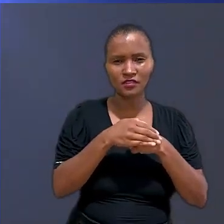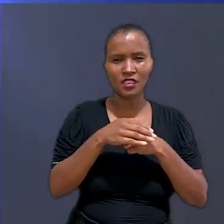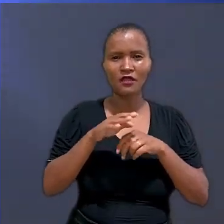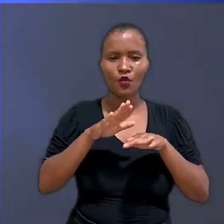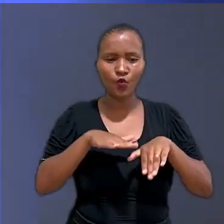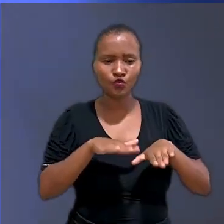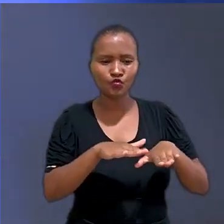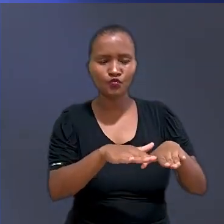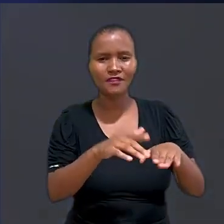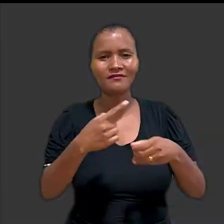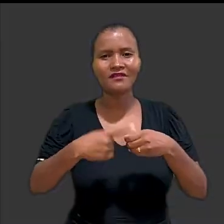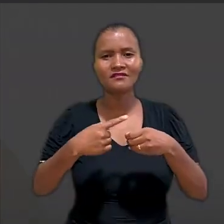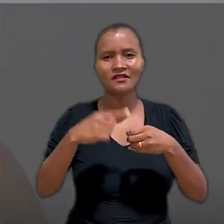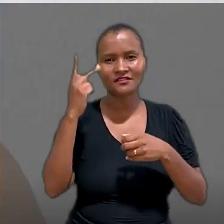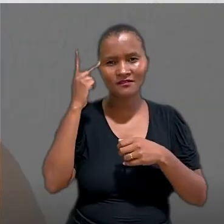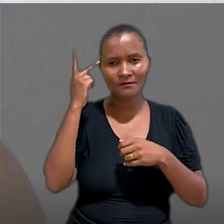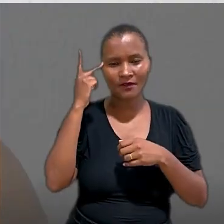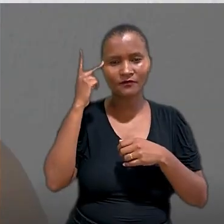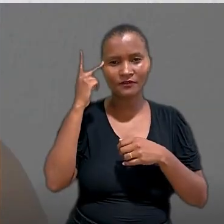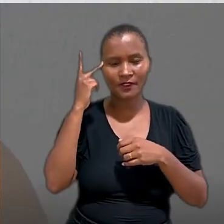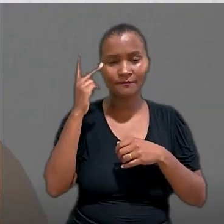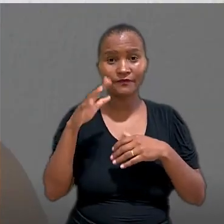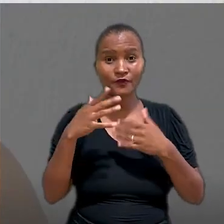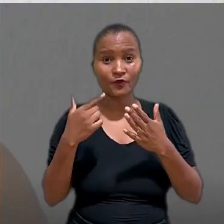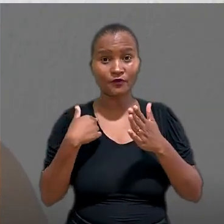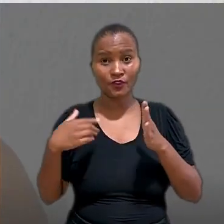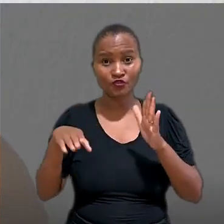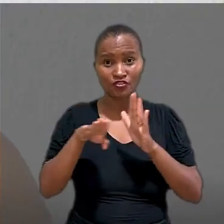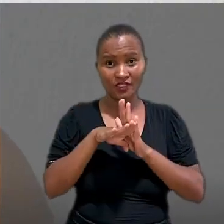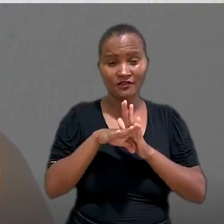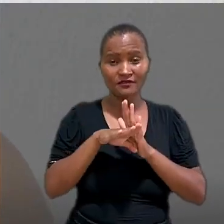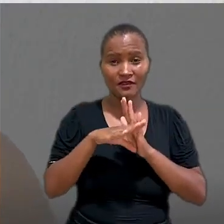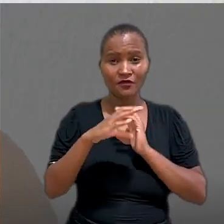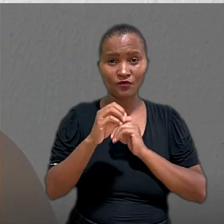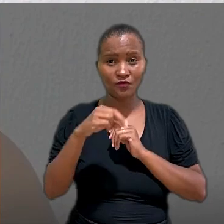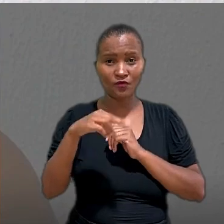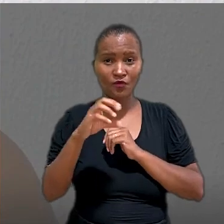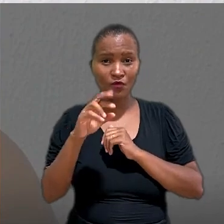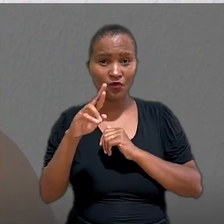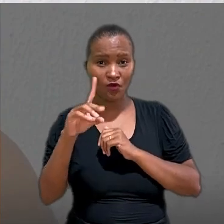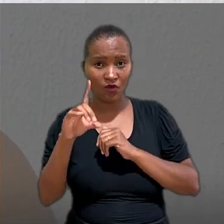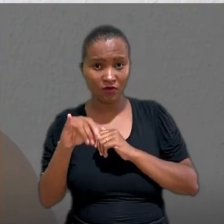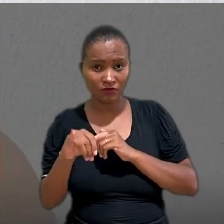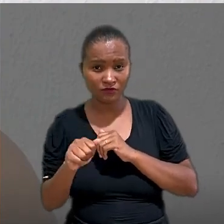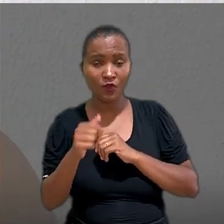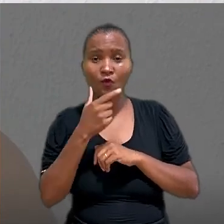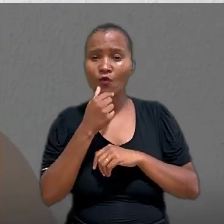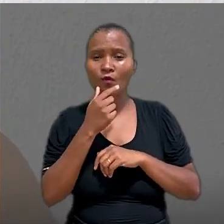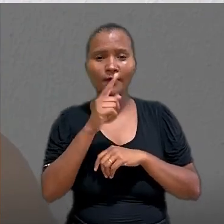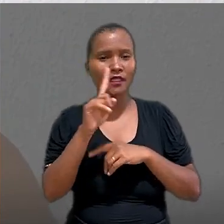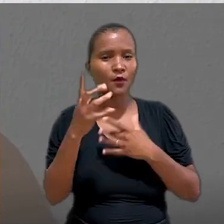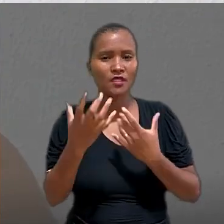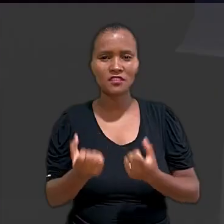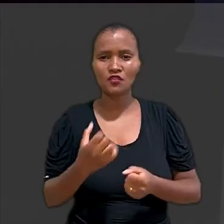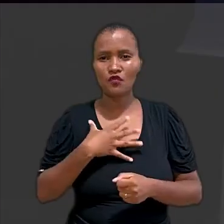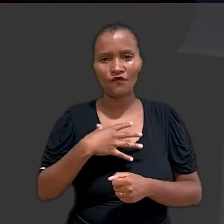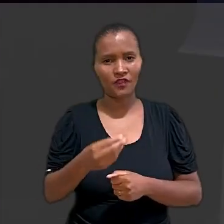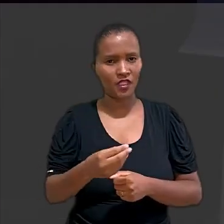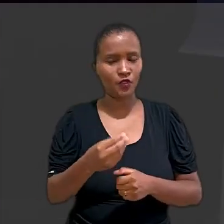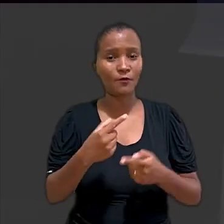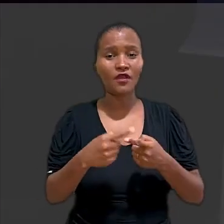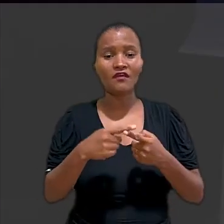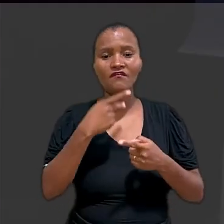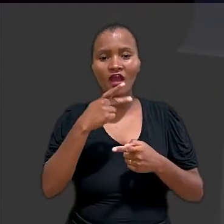Paulo. Quando chegou o cara lá, ao Largo de Concórdia, ele não aceitou meus filhos. Ele falou claramente que